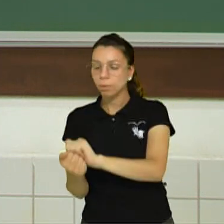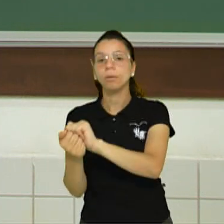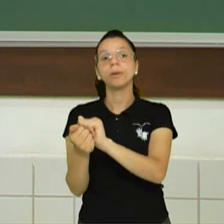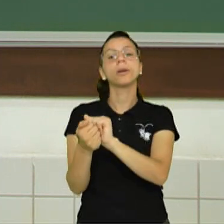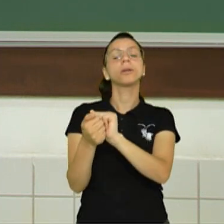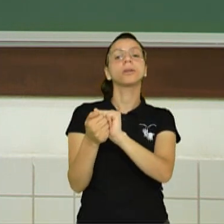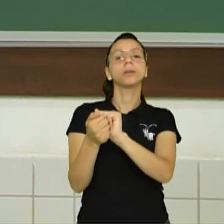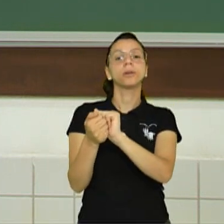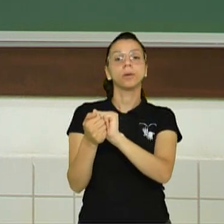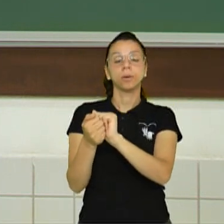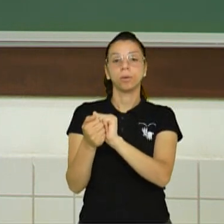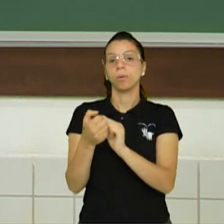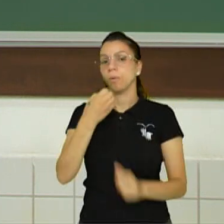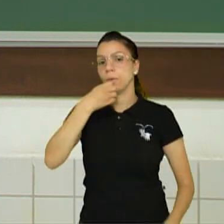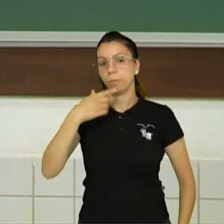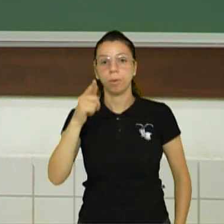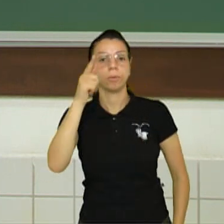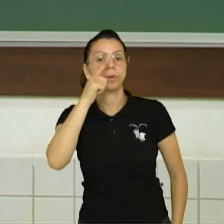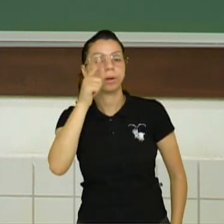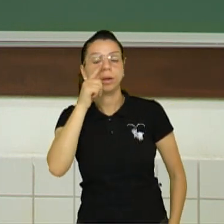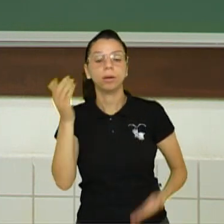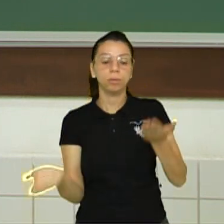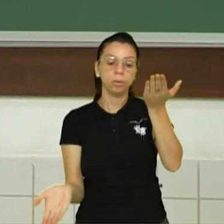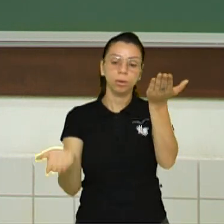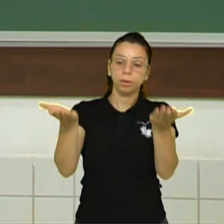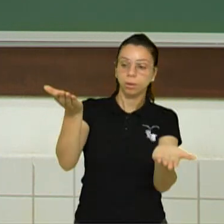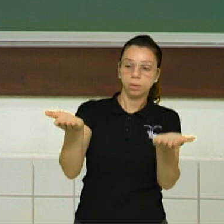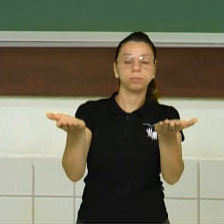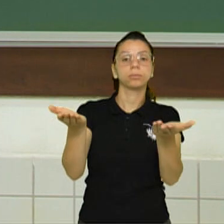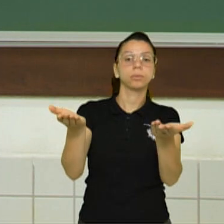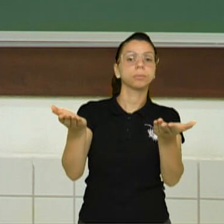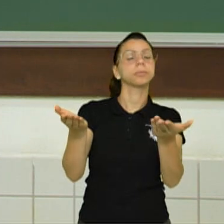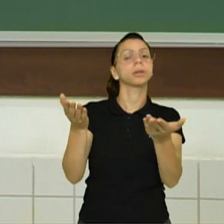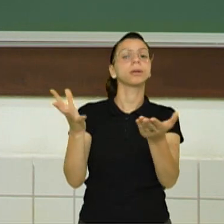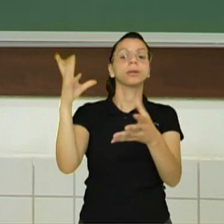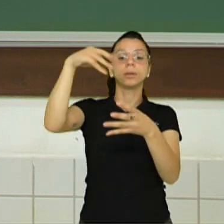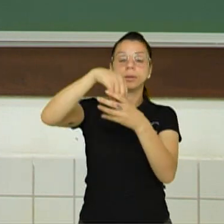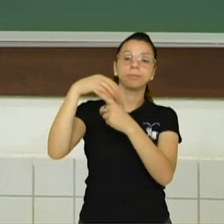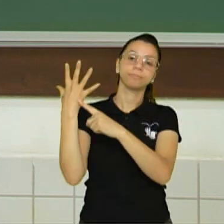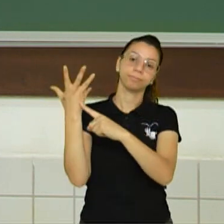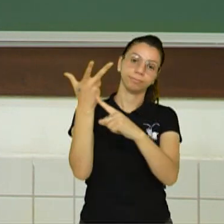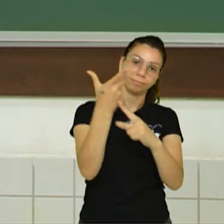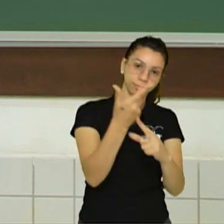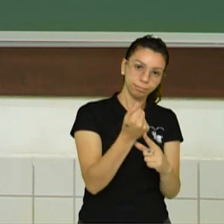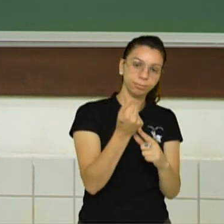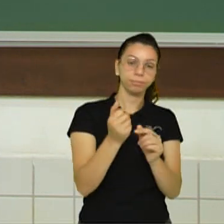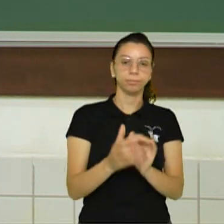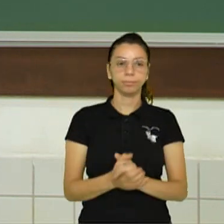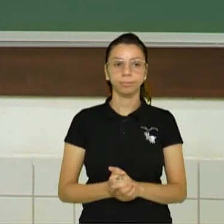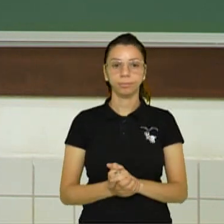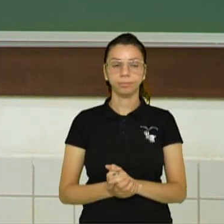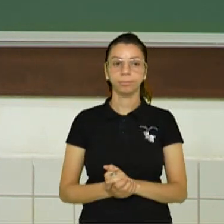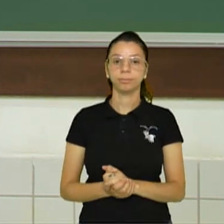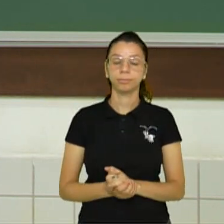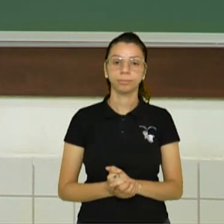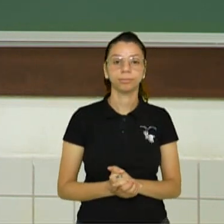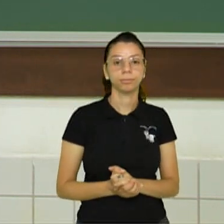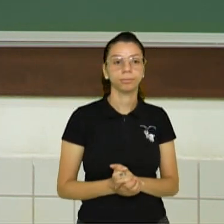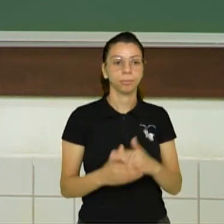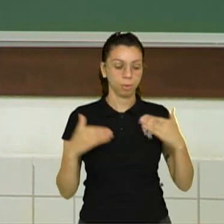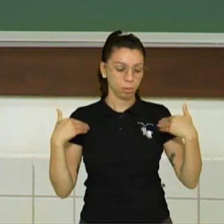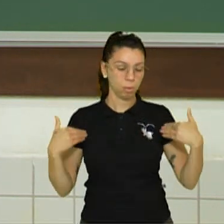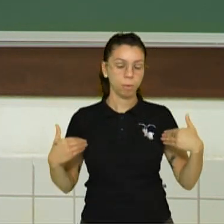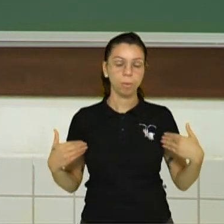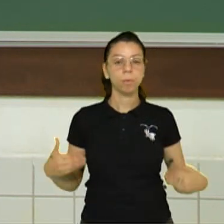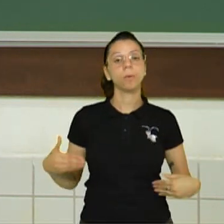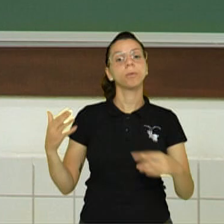da justa medida, o justo meio, o equilíbrio, para as obras artísticas. O corpo, nessa